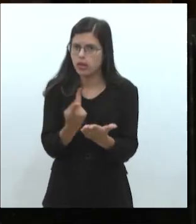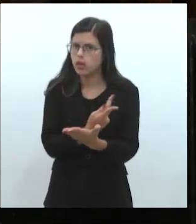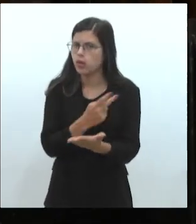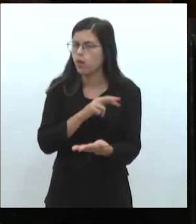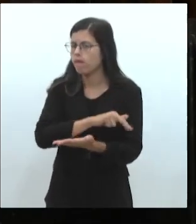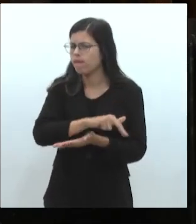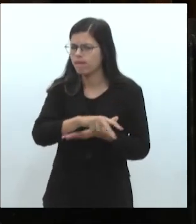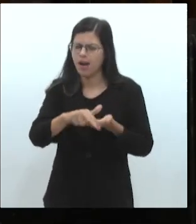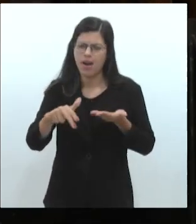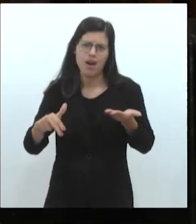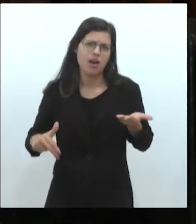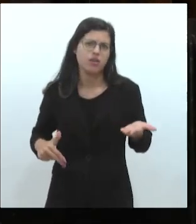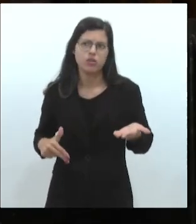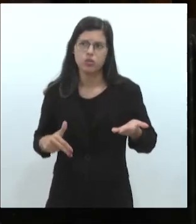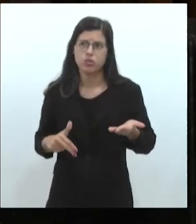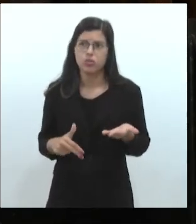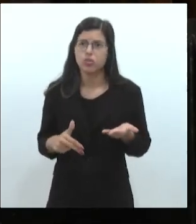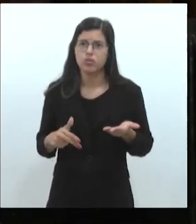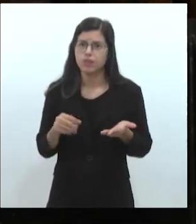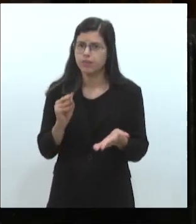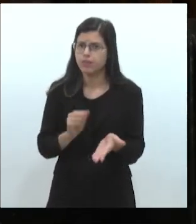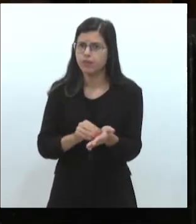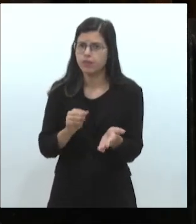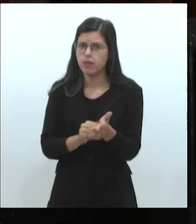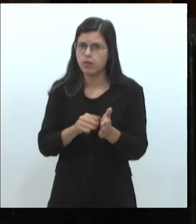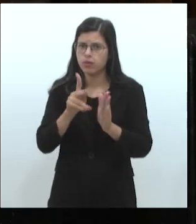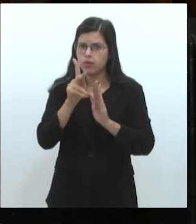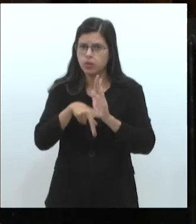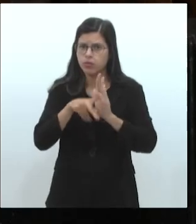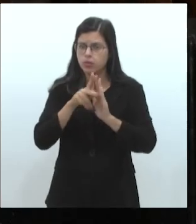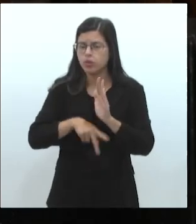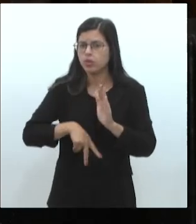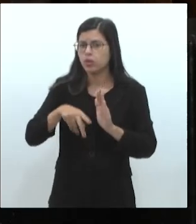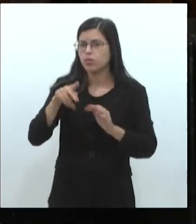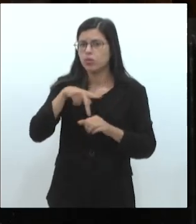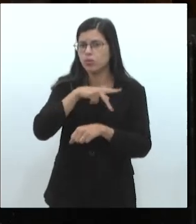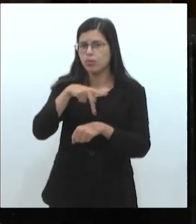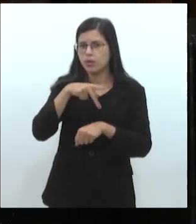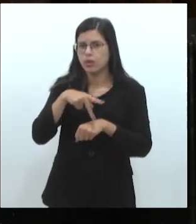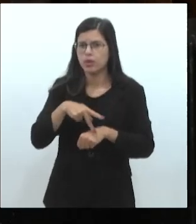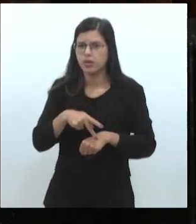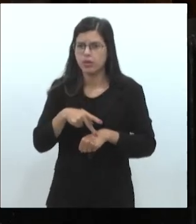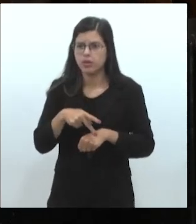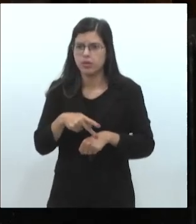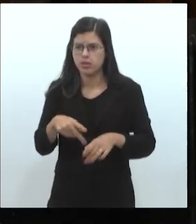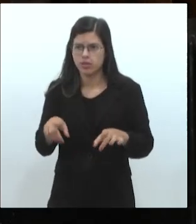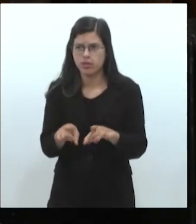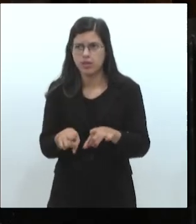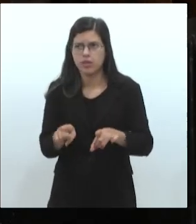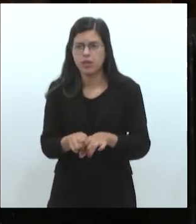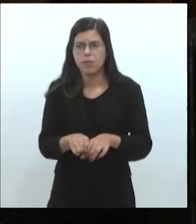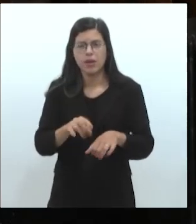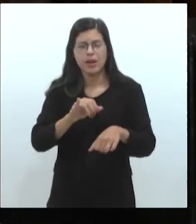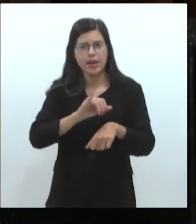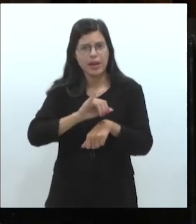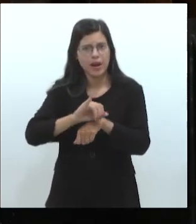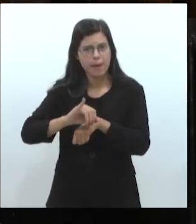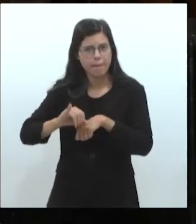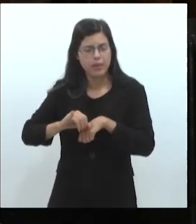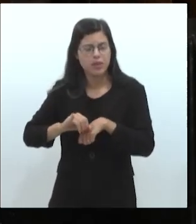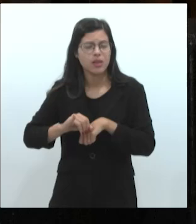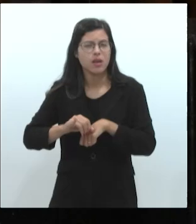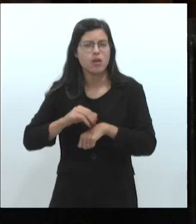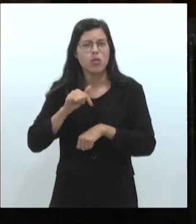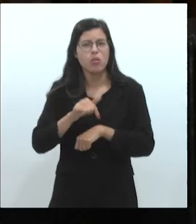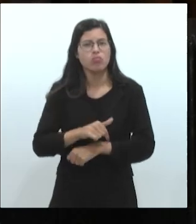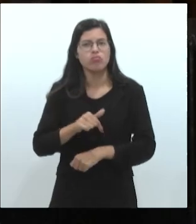tempo, tanto erro seguido, tanta falta de projeto para o país. E, sobretudo, para as capitais e regiões metropolitanas, o